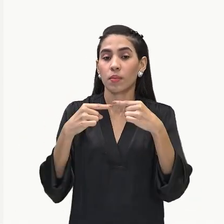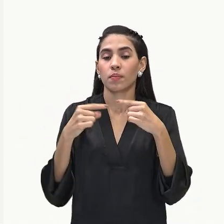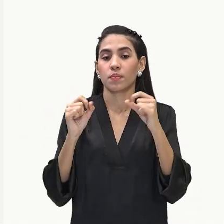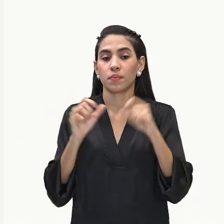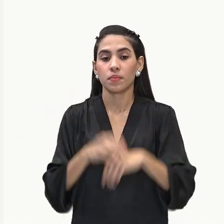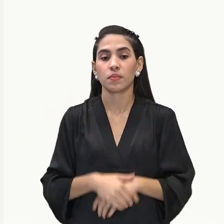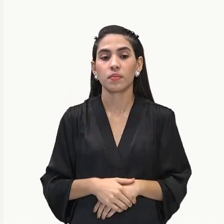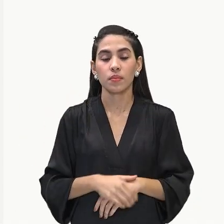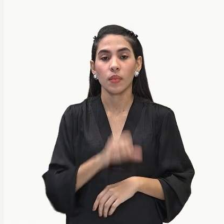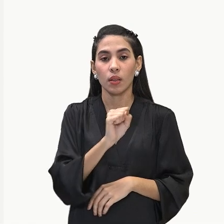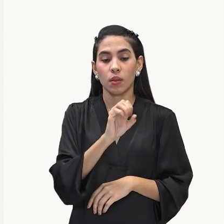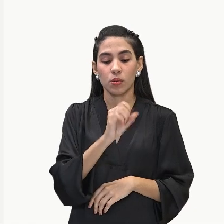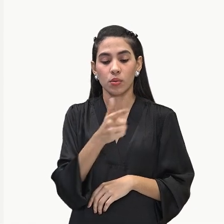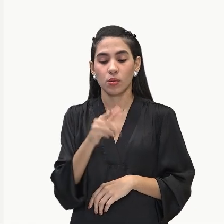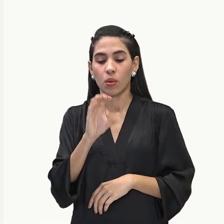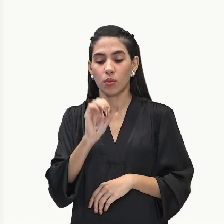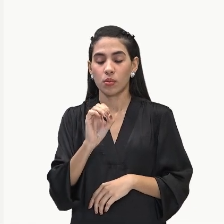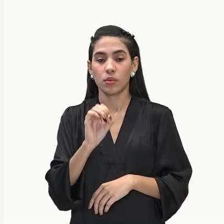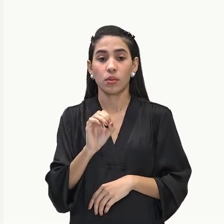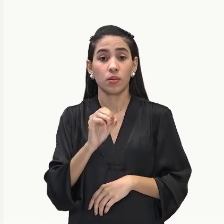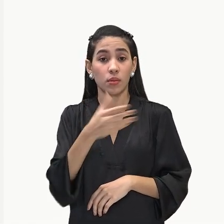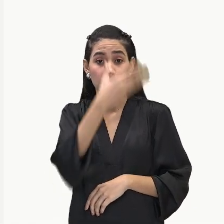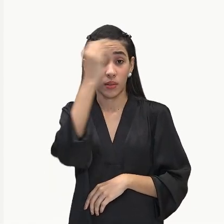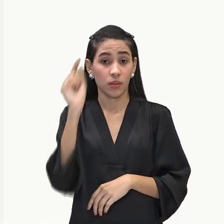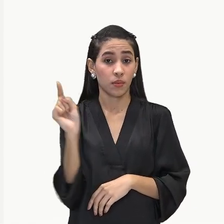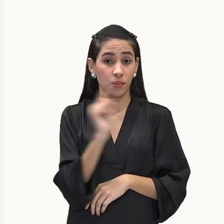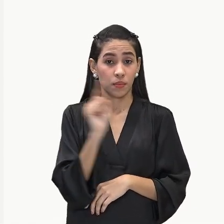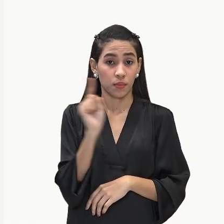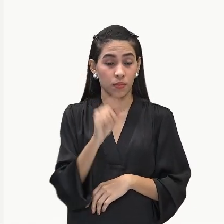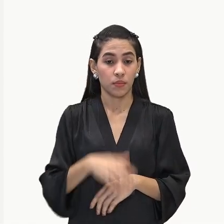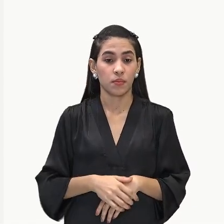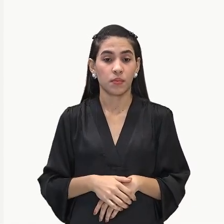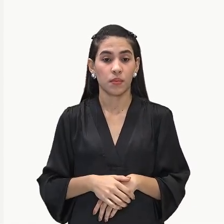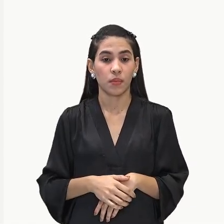A nossa solução. E não esqueça que aqui, no